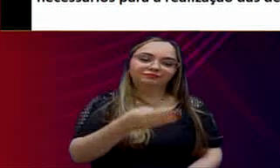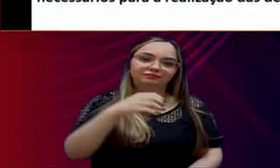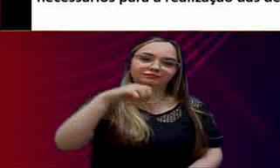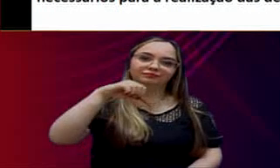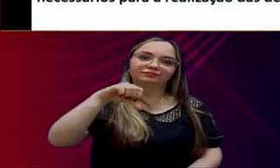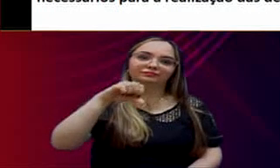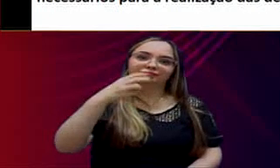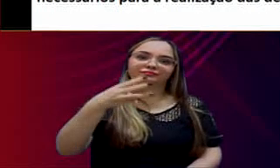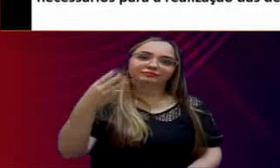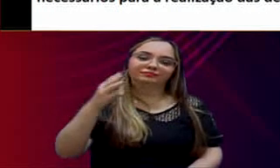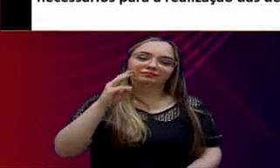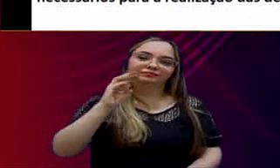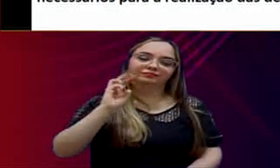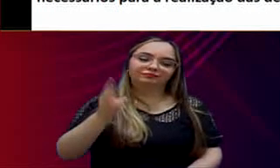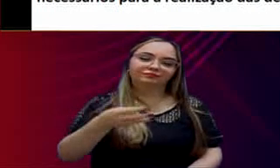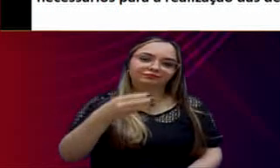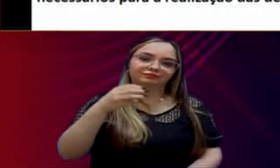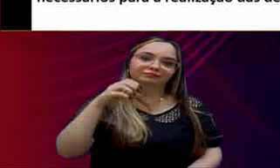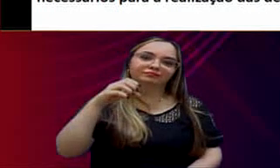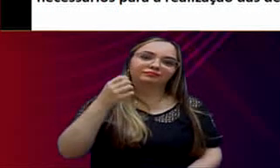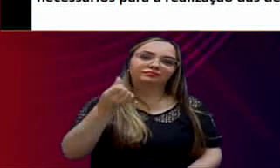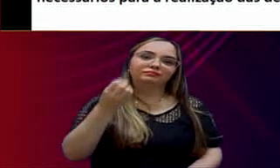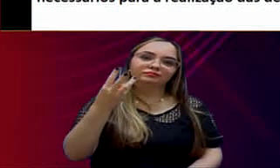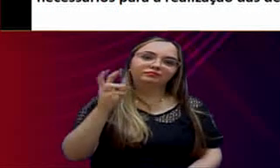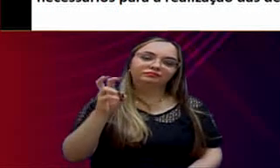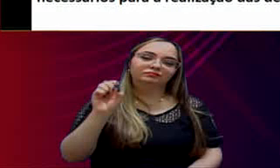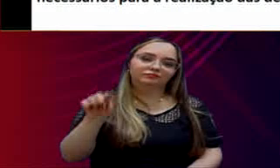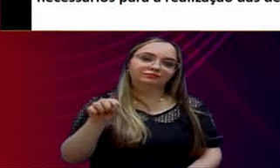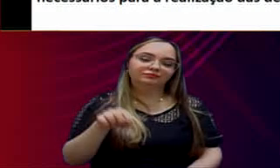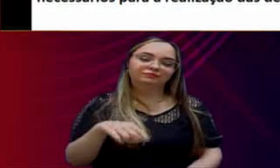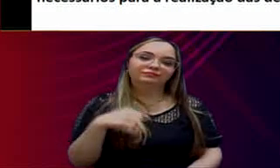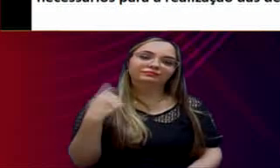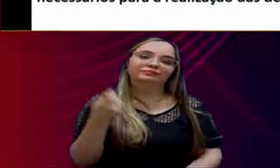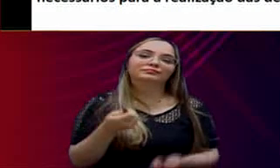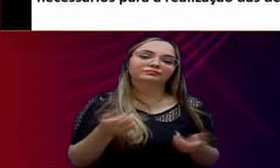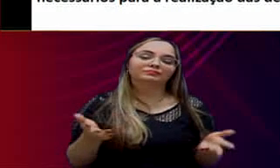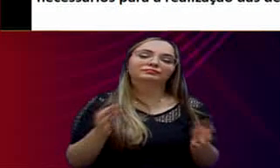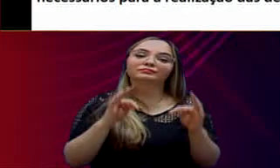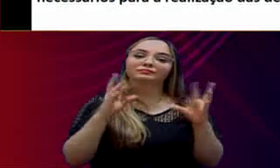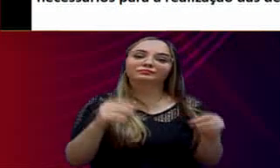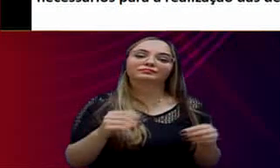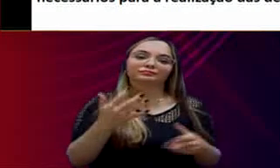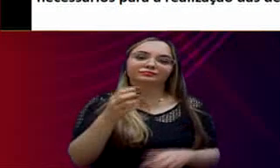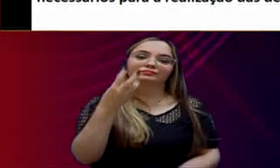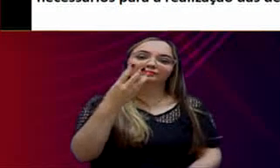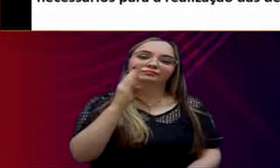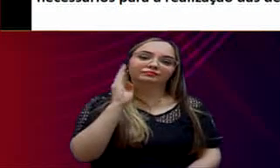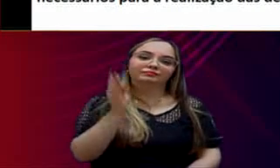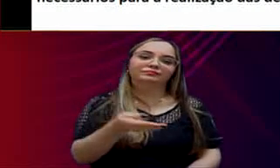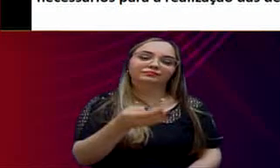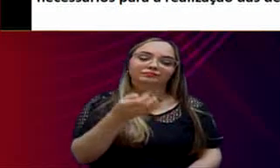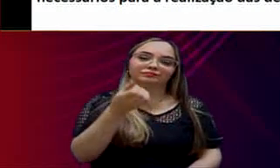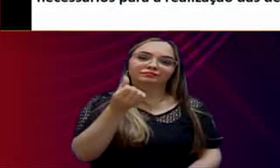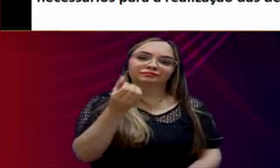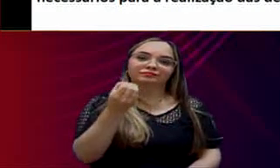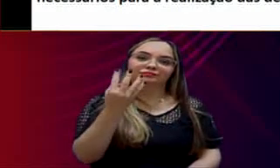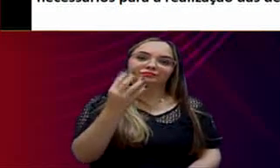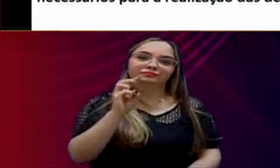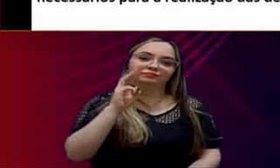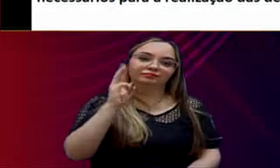933 milhões 635 a despesa total de 3 bilhões 704 milhões